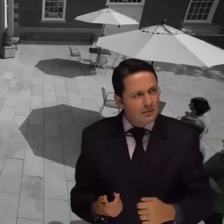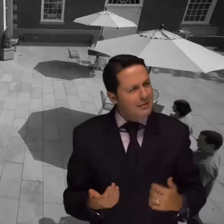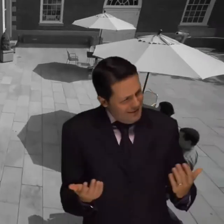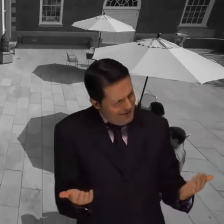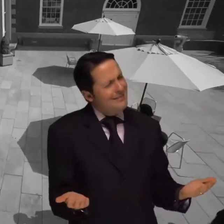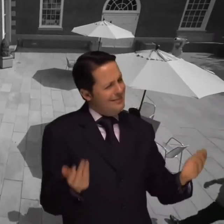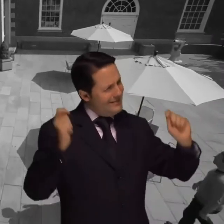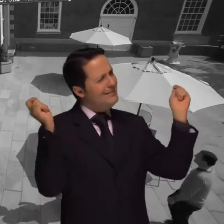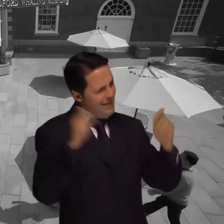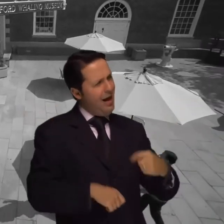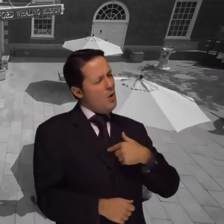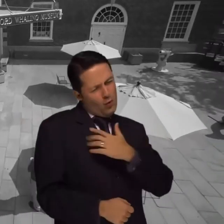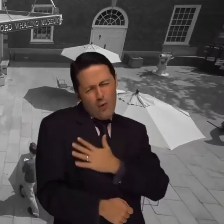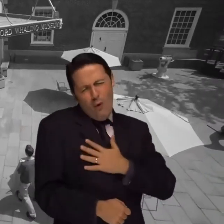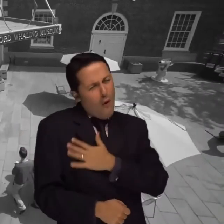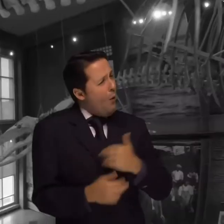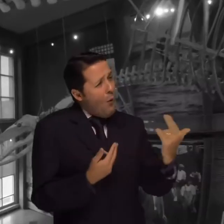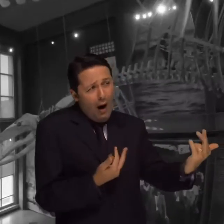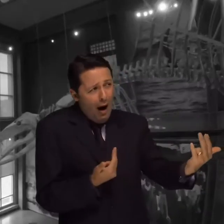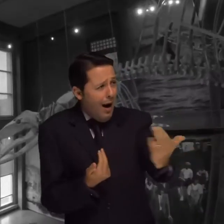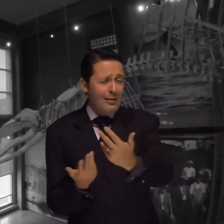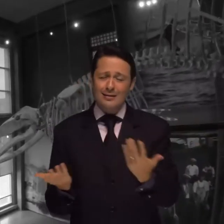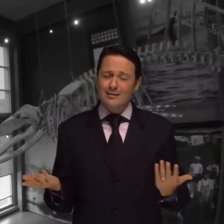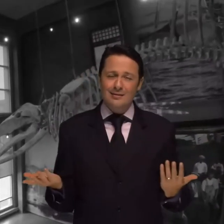Eu posso fazer várias coisas, como qualquer um.